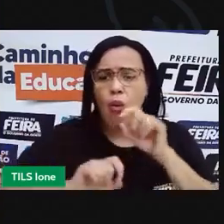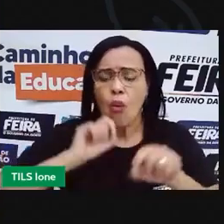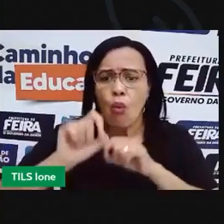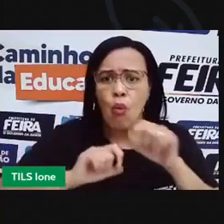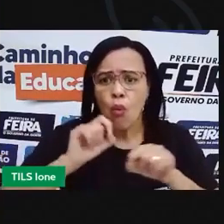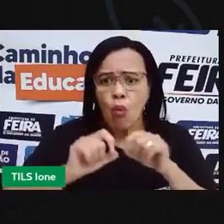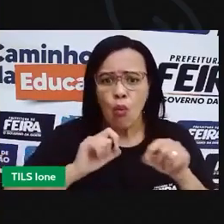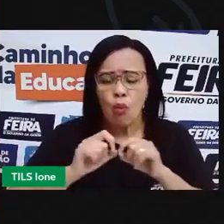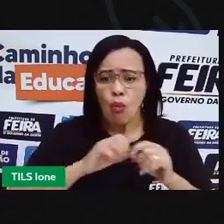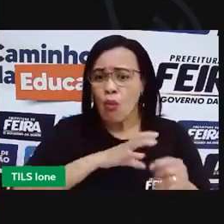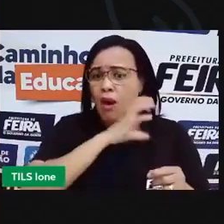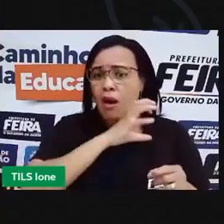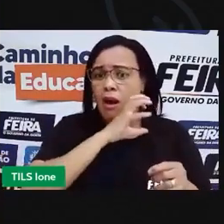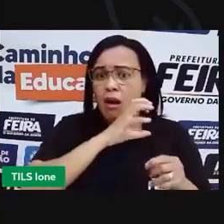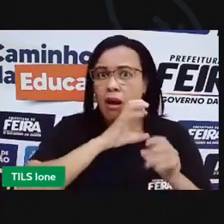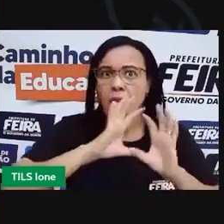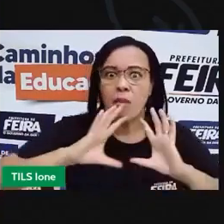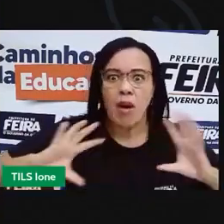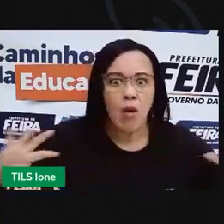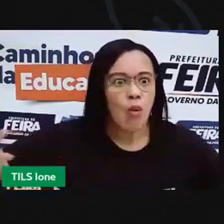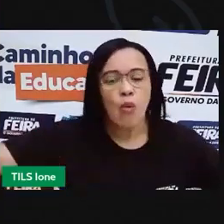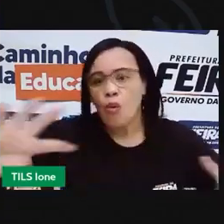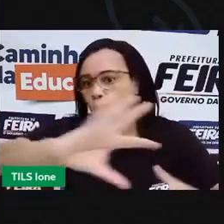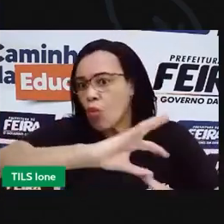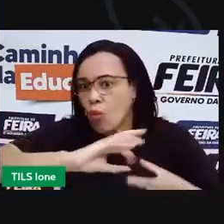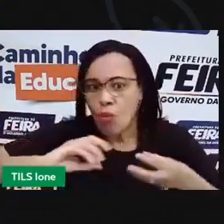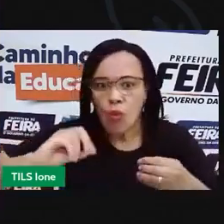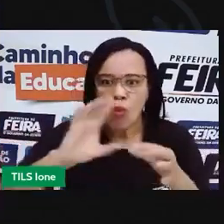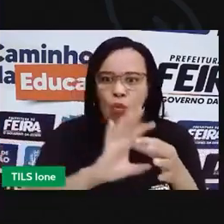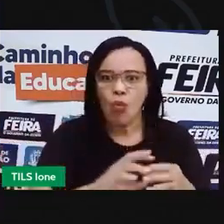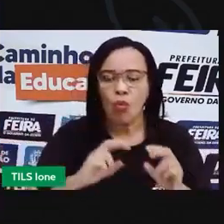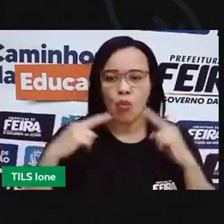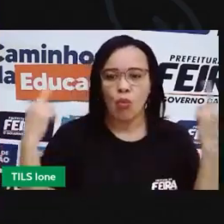A bicharada toda reunida.